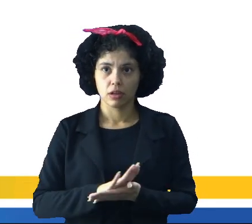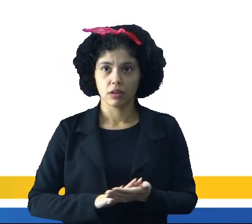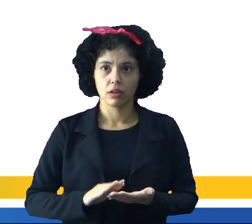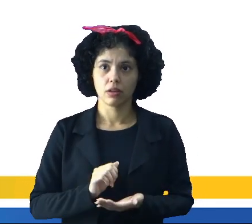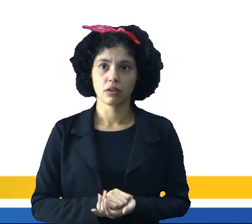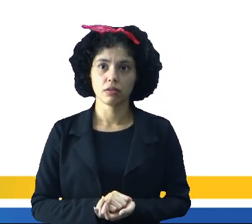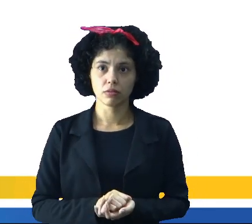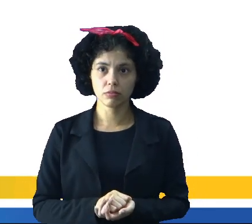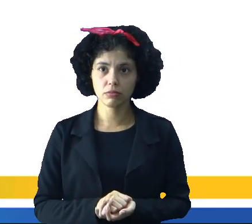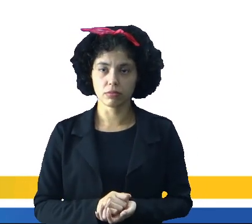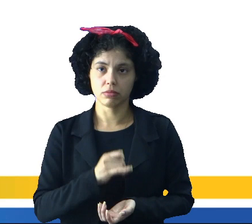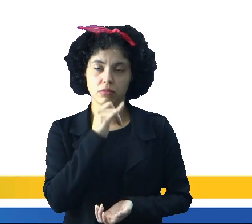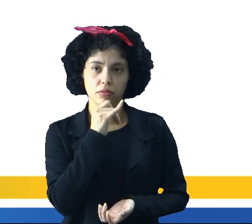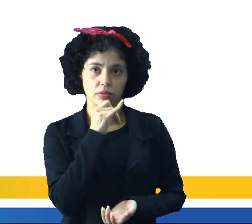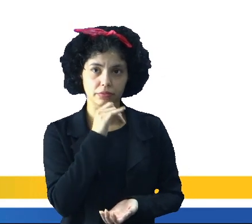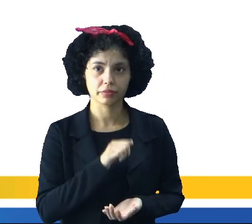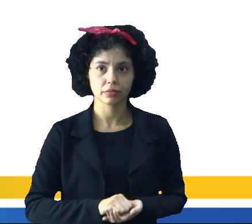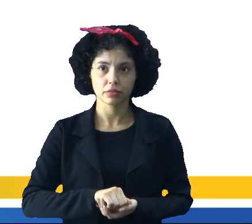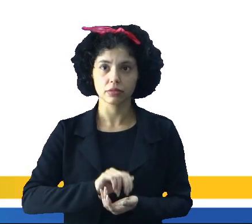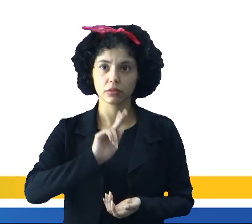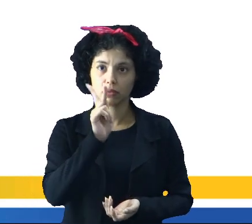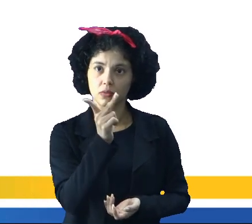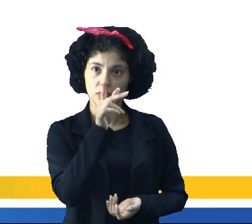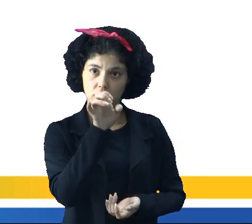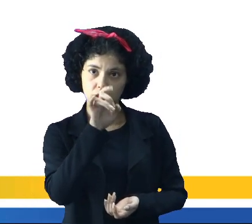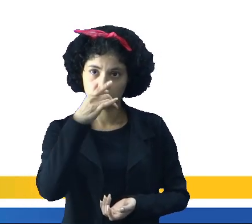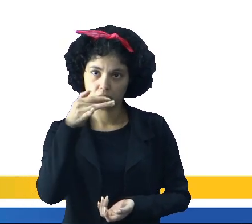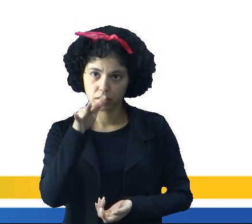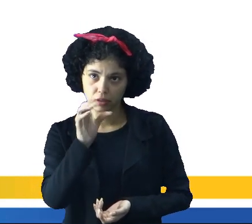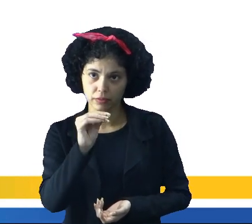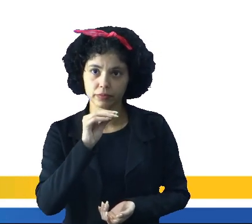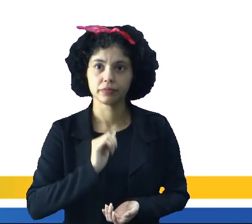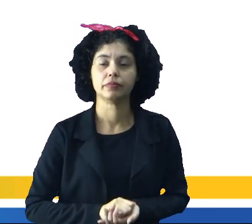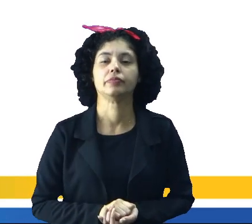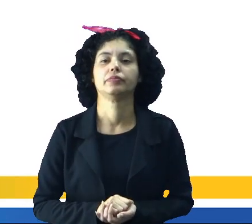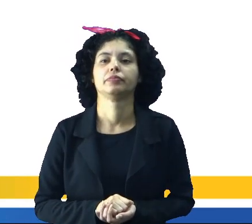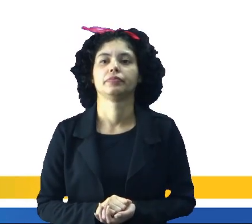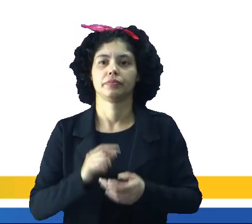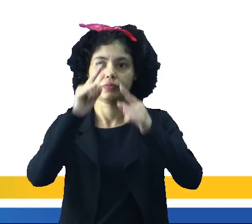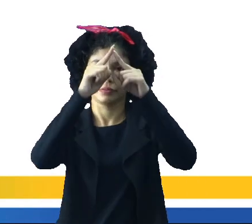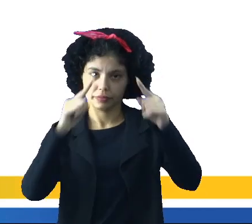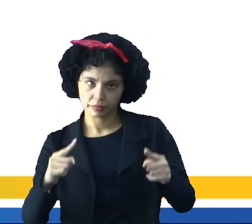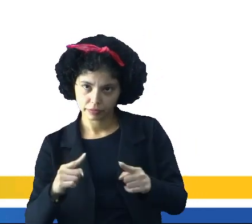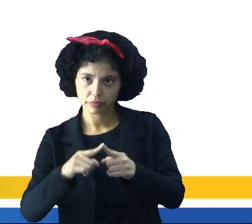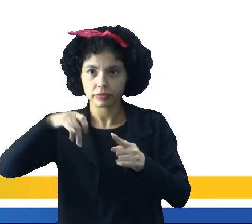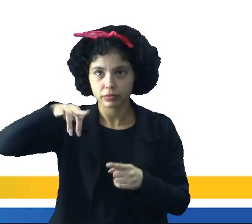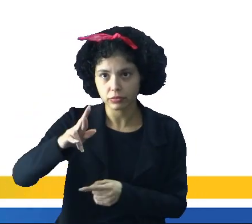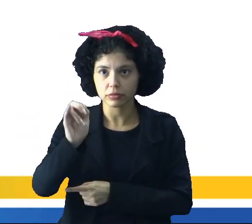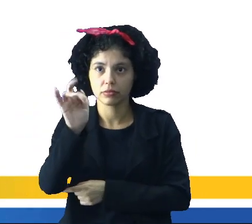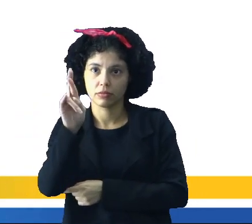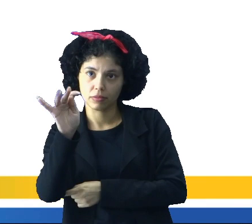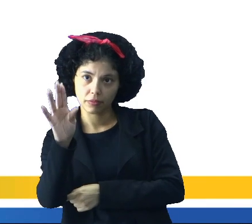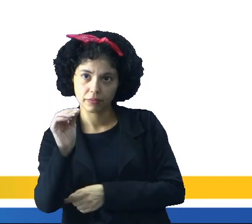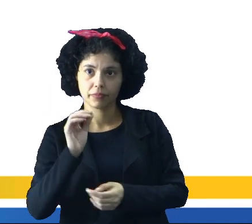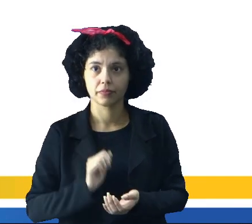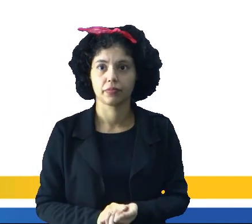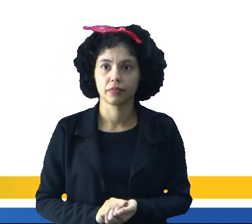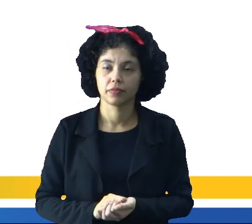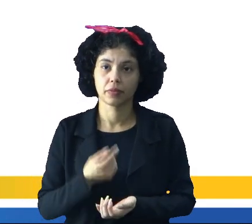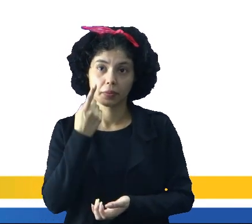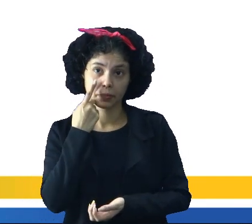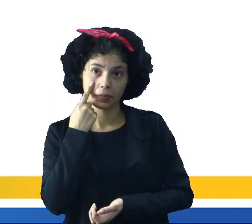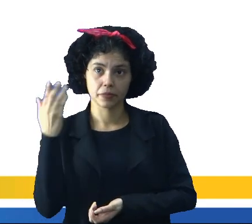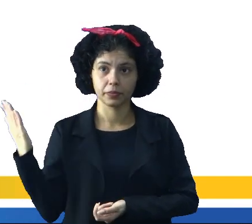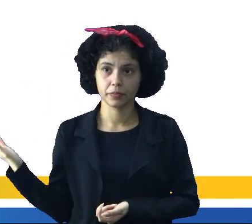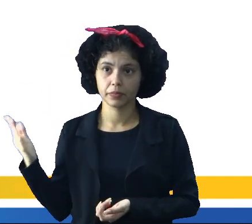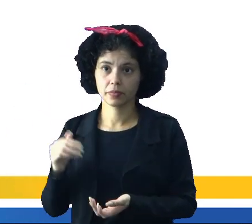comuns. Um exemplo aí, o hexágono regular, tá? O triângulo equilátero. Olha